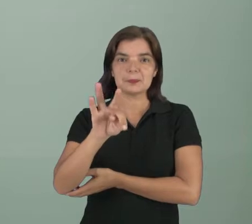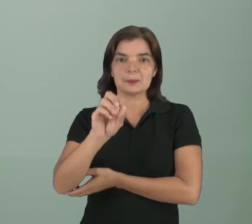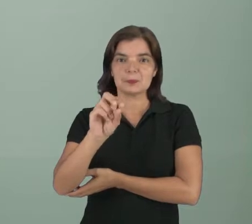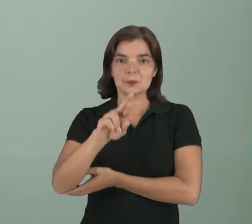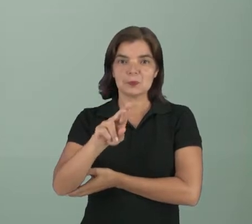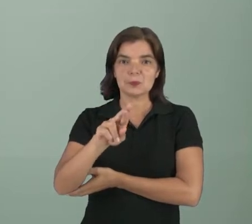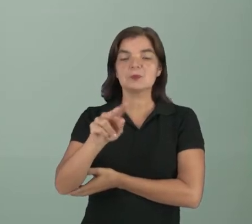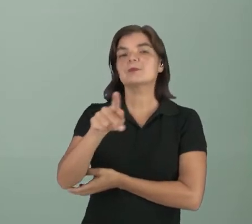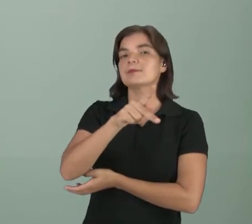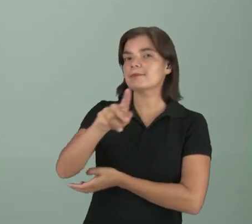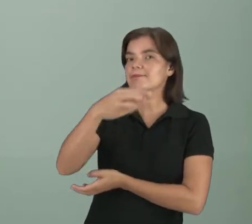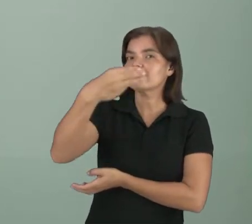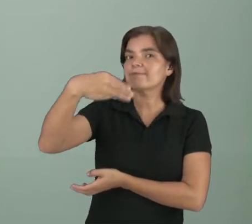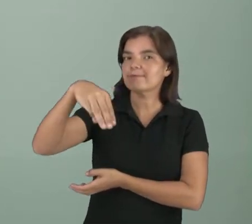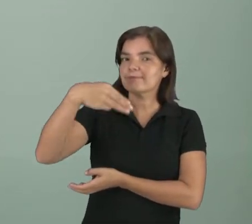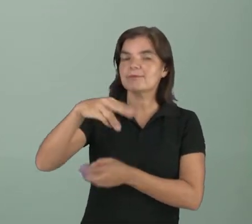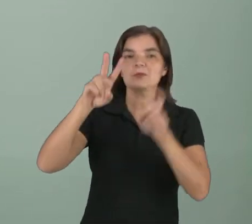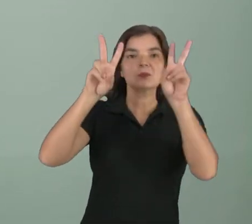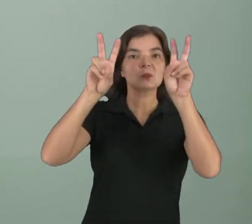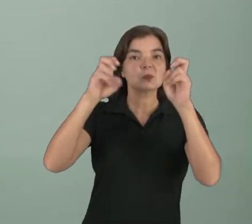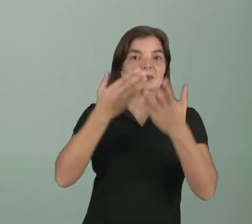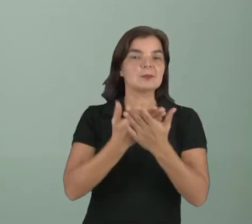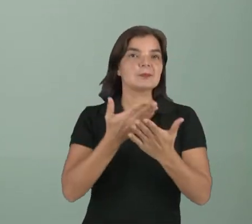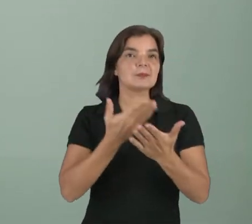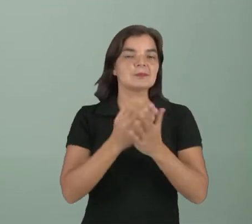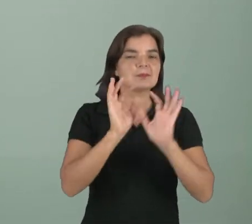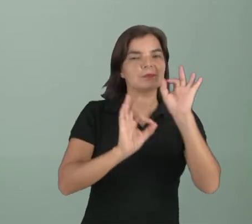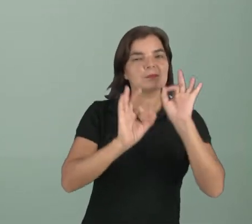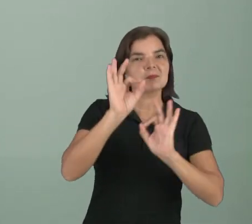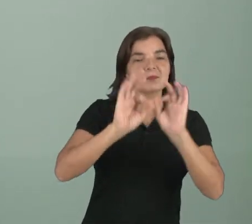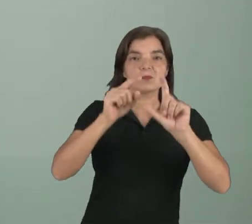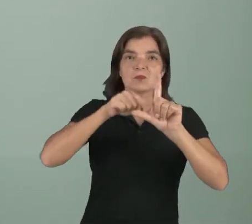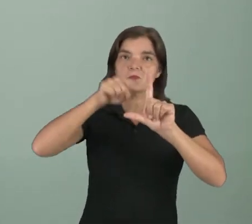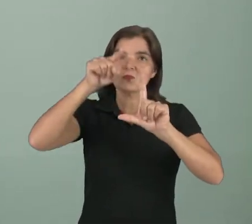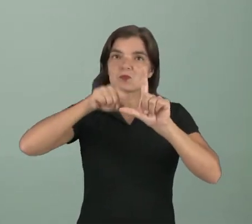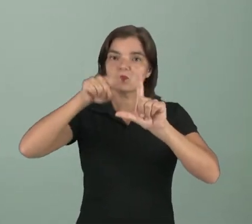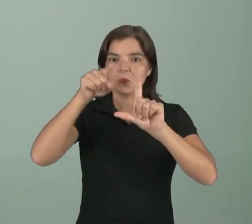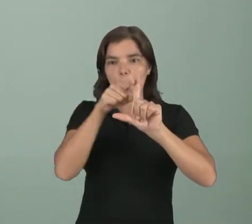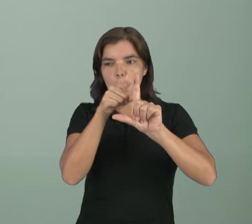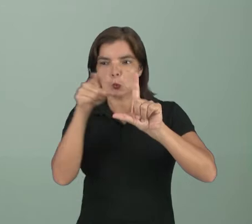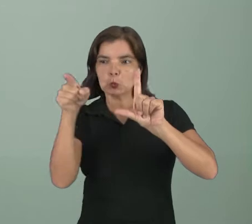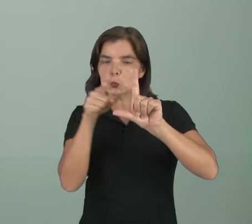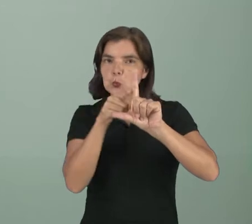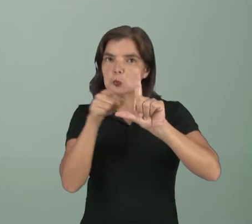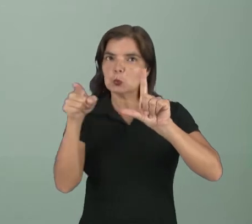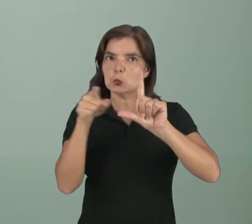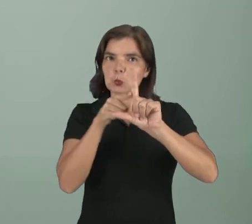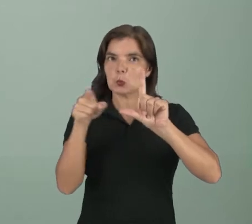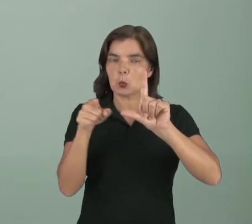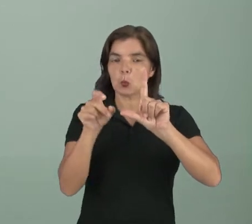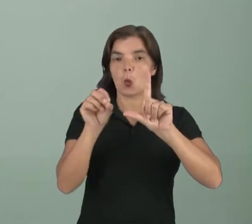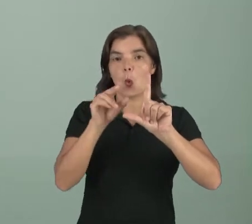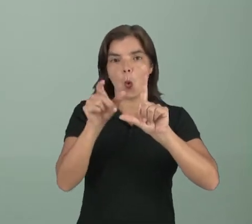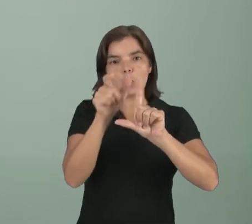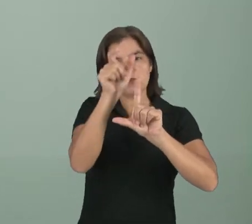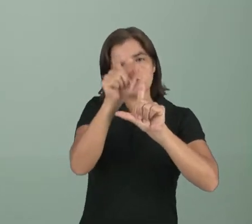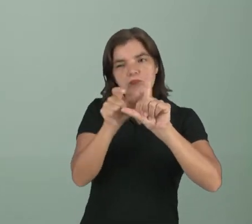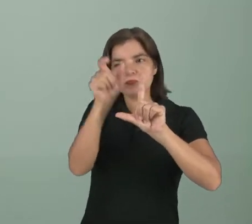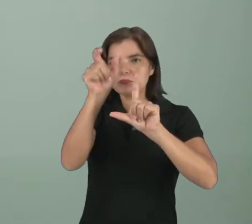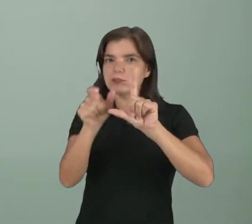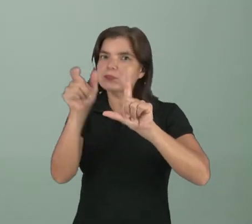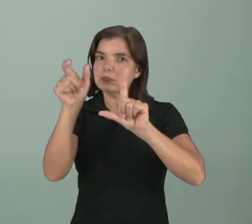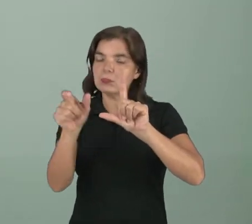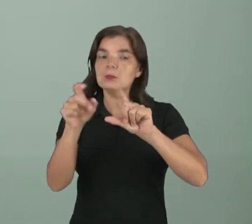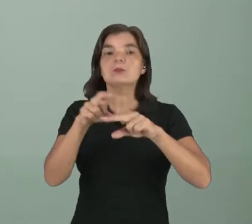professor de matemática, e o tema da aula de hoje é construção de gráfico de coluna ou barras. Para